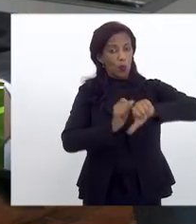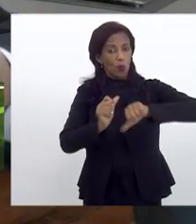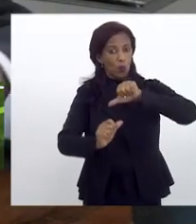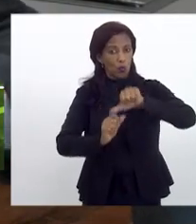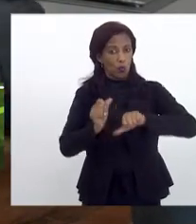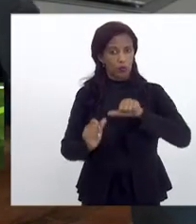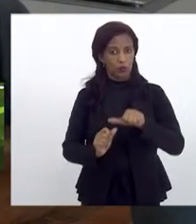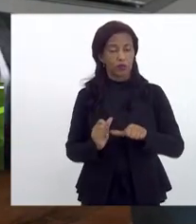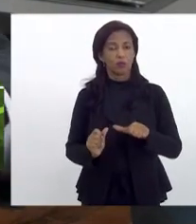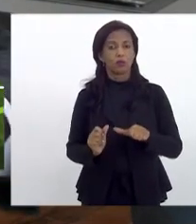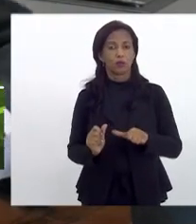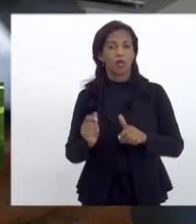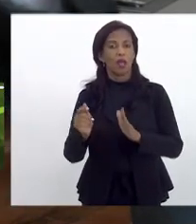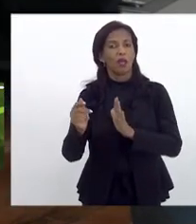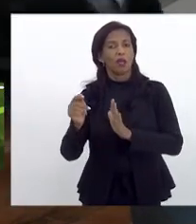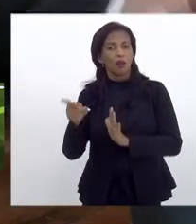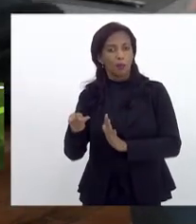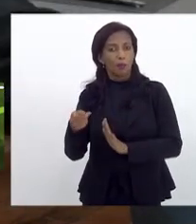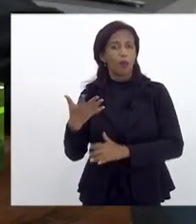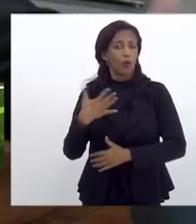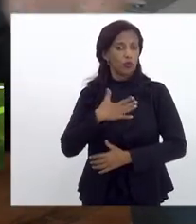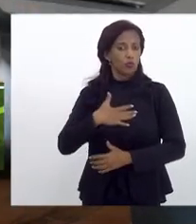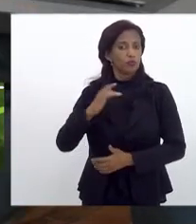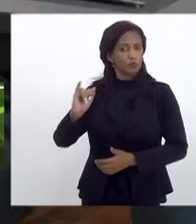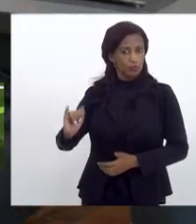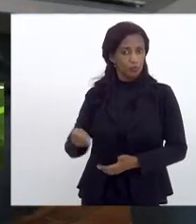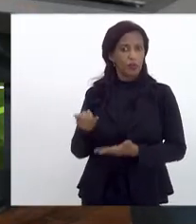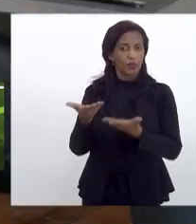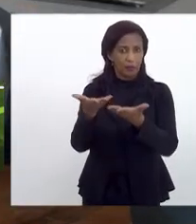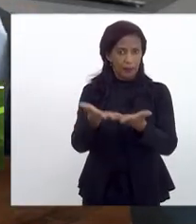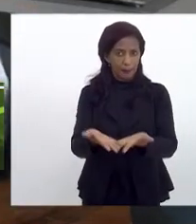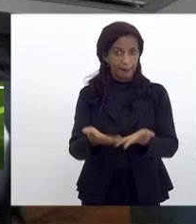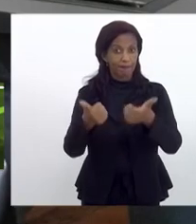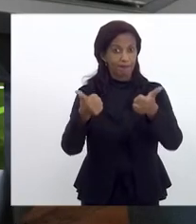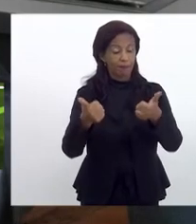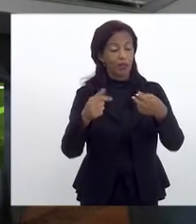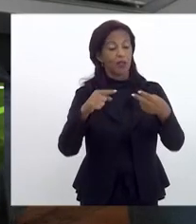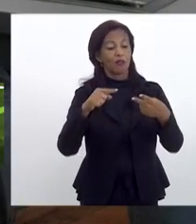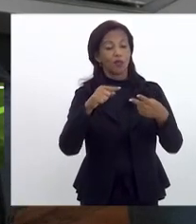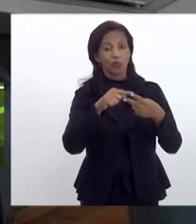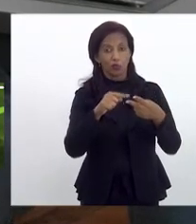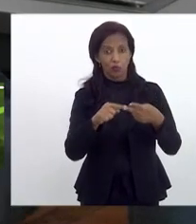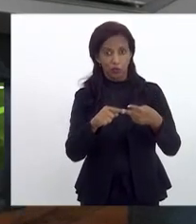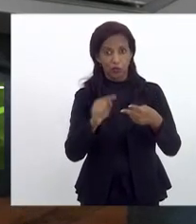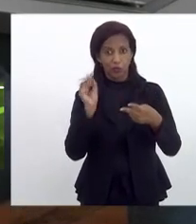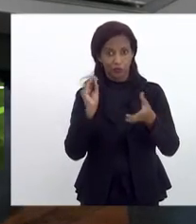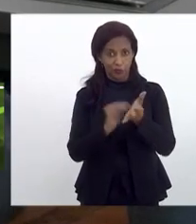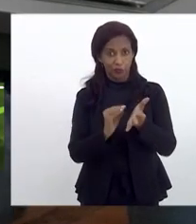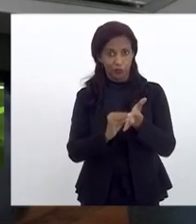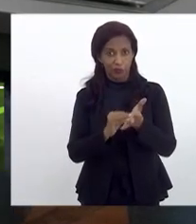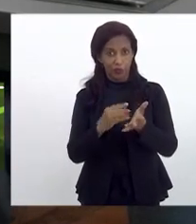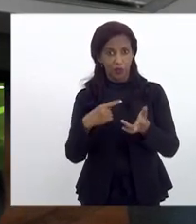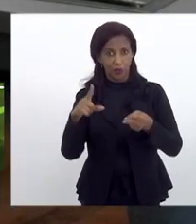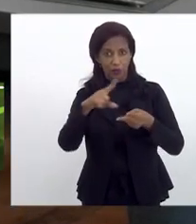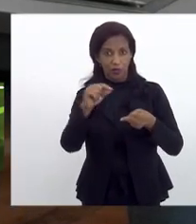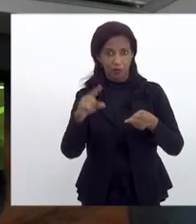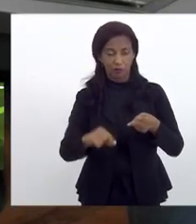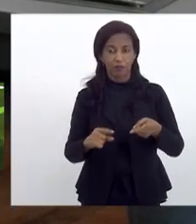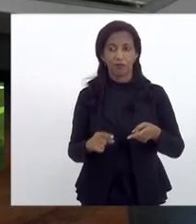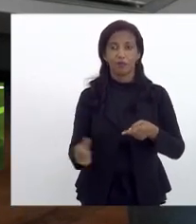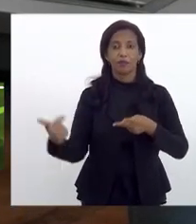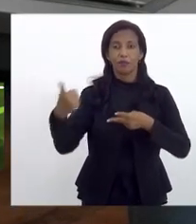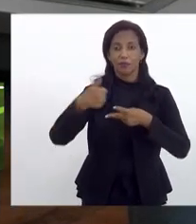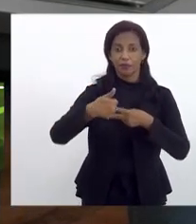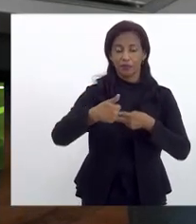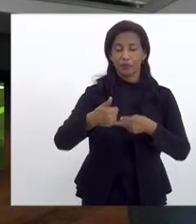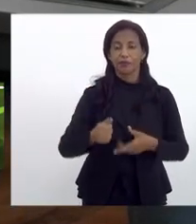o servidor É isso Preenchido os requisitos Poderá gozá-las É isso Muito bem Restam dois outros pontos Isso é o que eu quero destacar aqui O